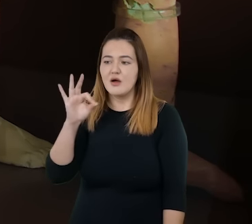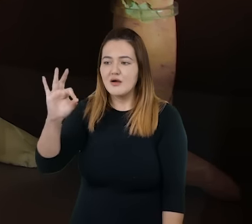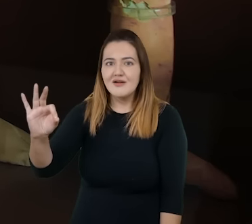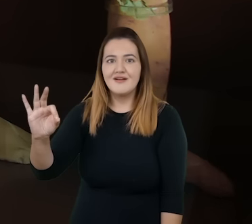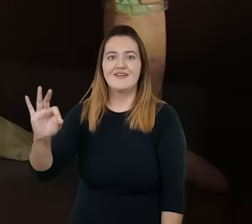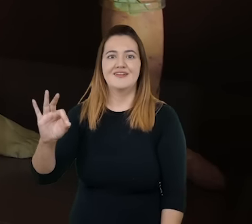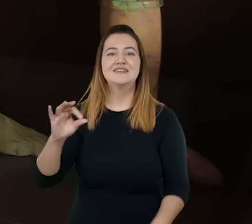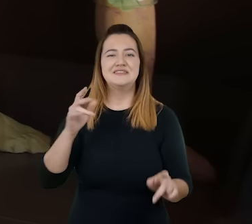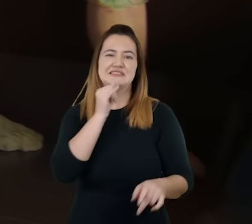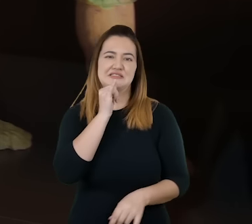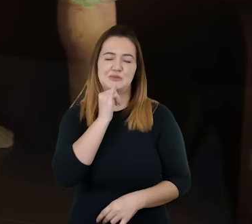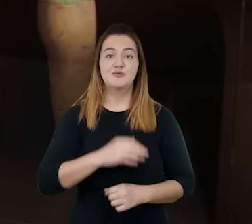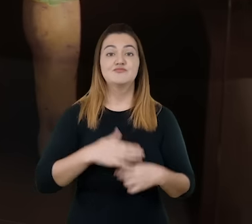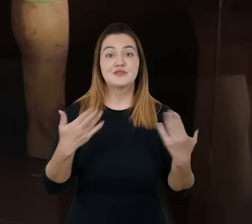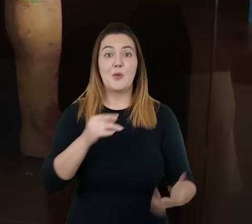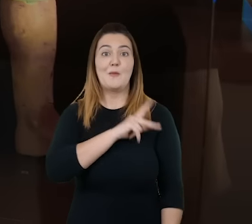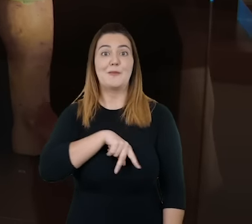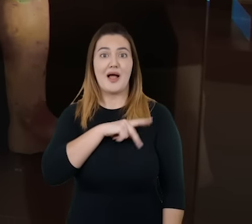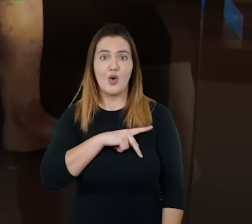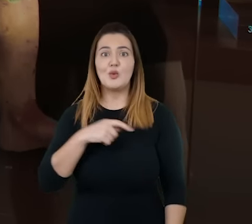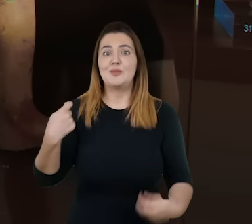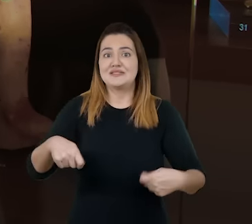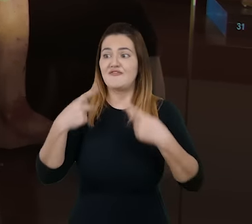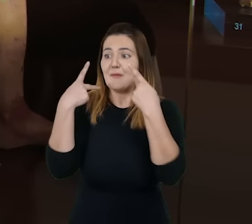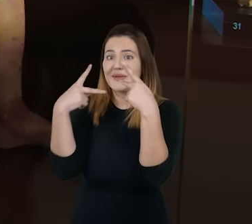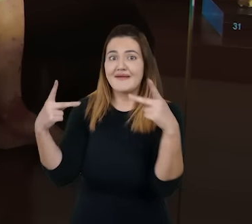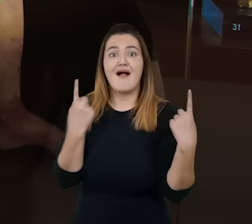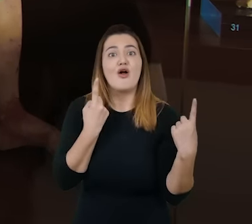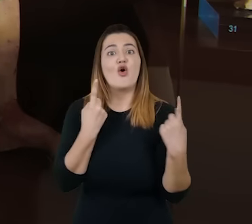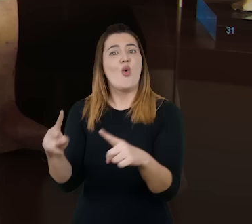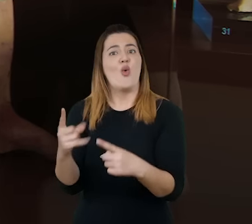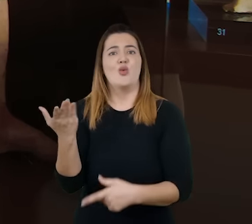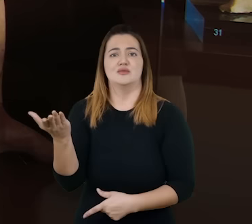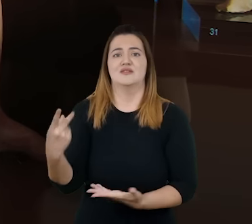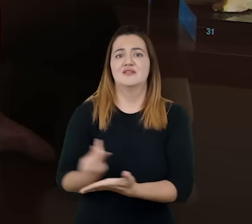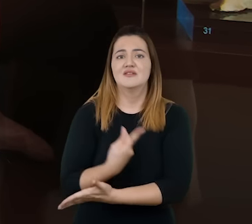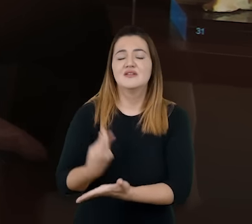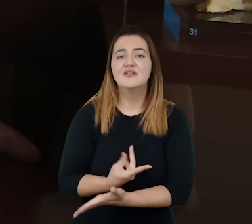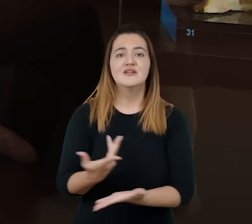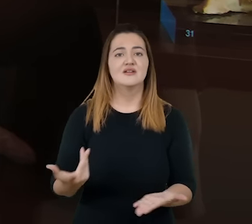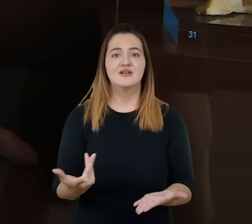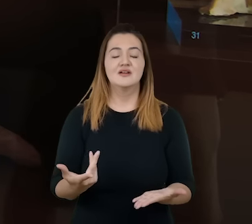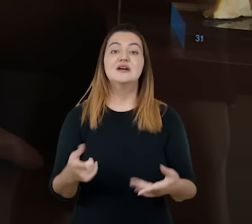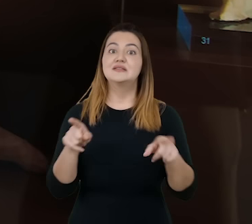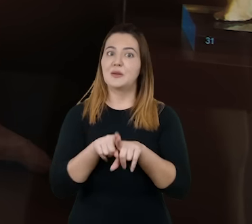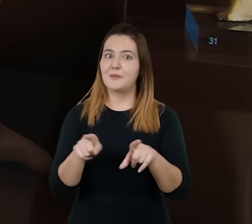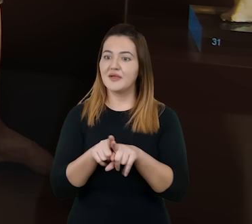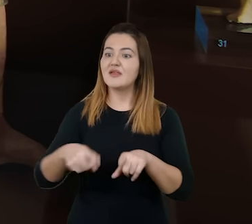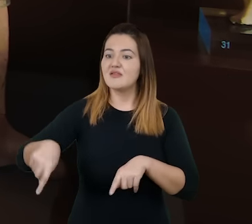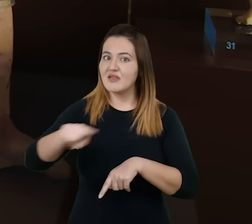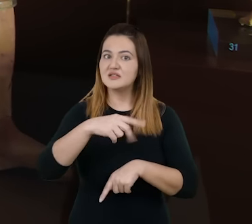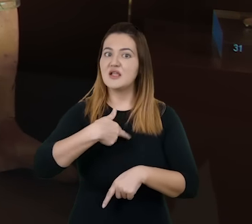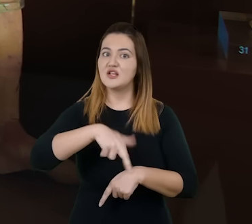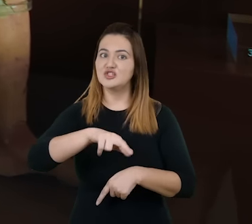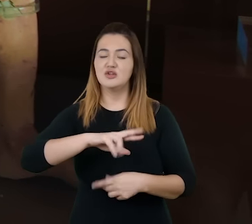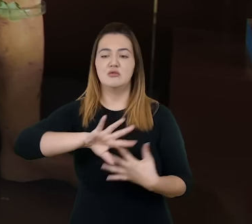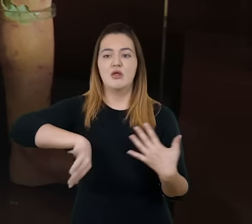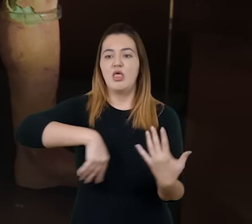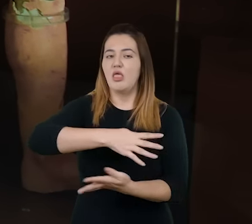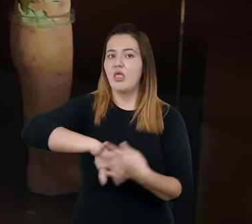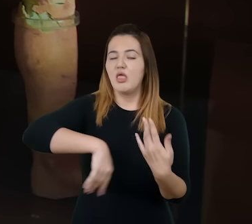uma promiscuidade avassaladora e um sentimento, ou melhor, uma convicção religiosa que também tinha de